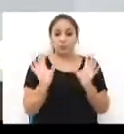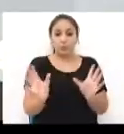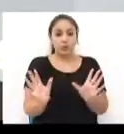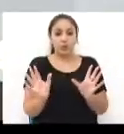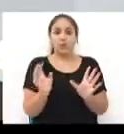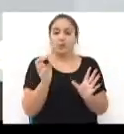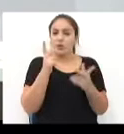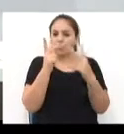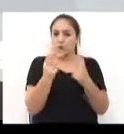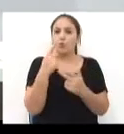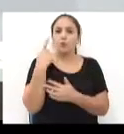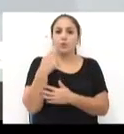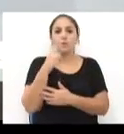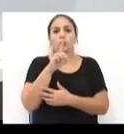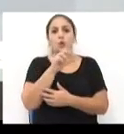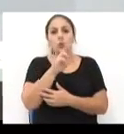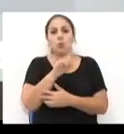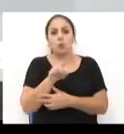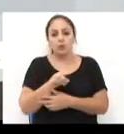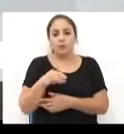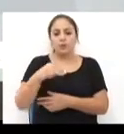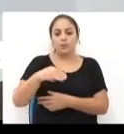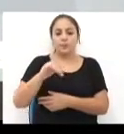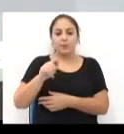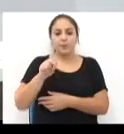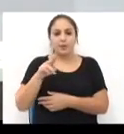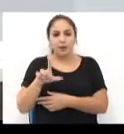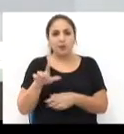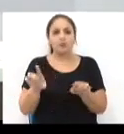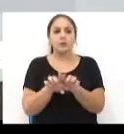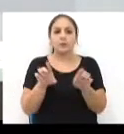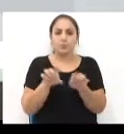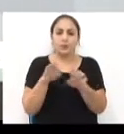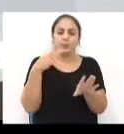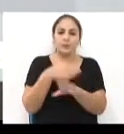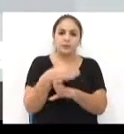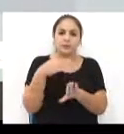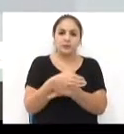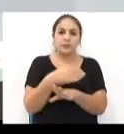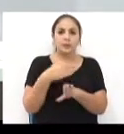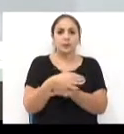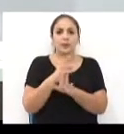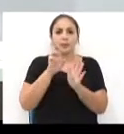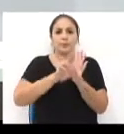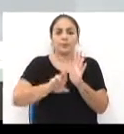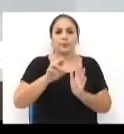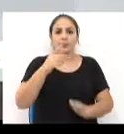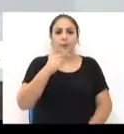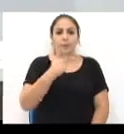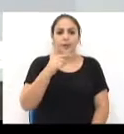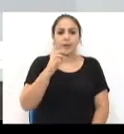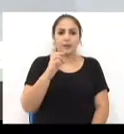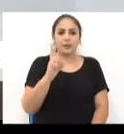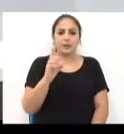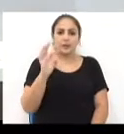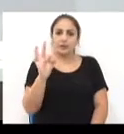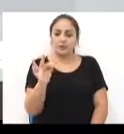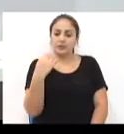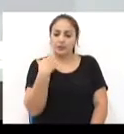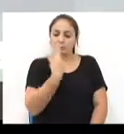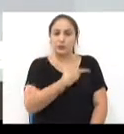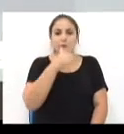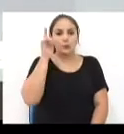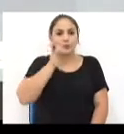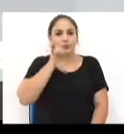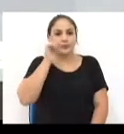plenamente à disposição, assim como o vereador Luiz Miguel, que também faz parte da representação do PDT, para que nós